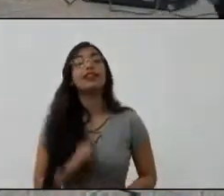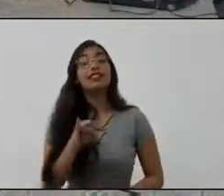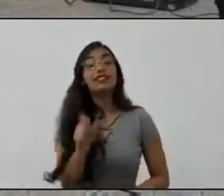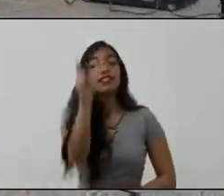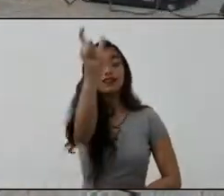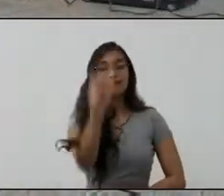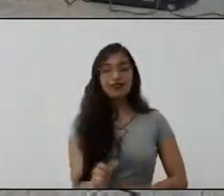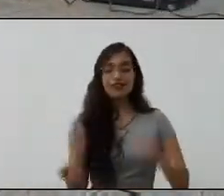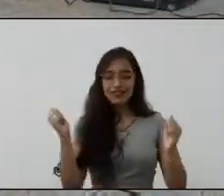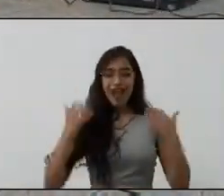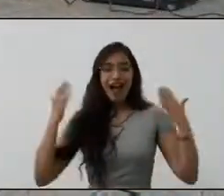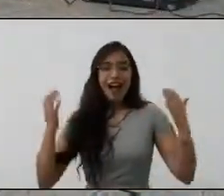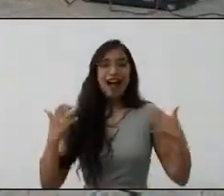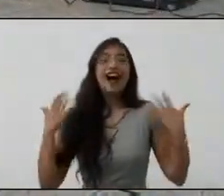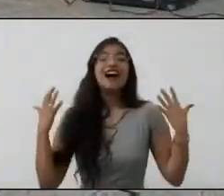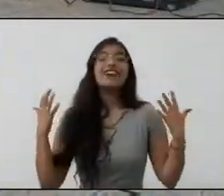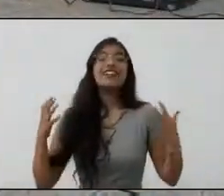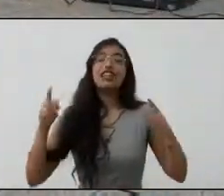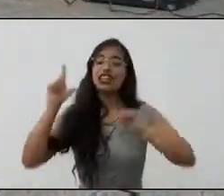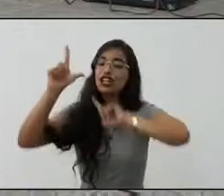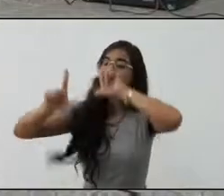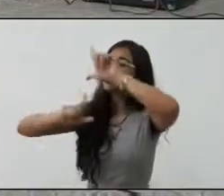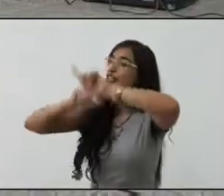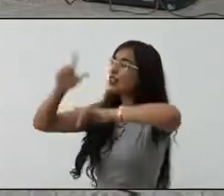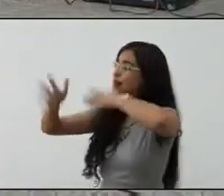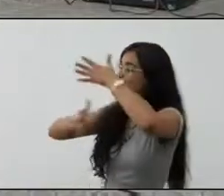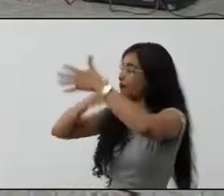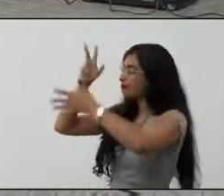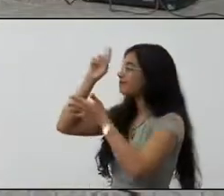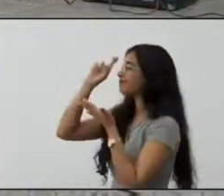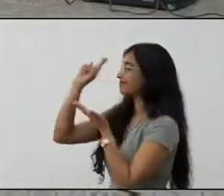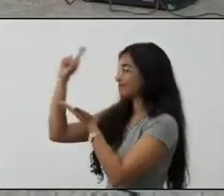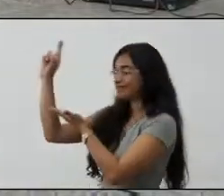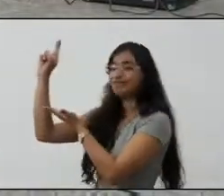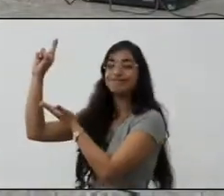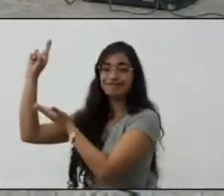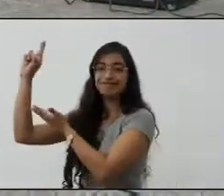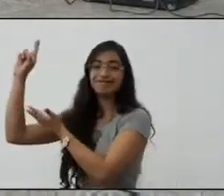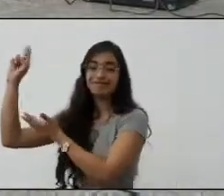está alegre, louve ao Senhor.